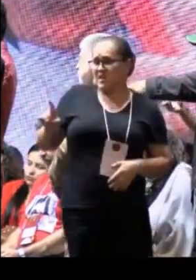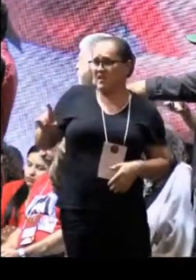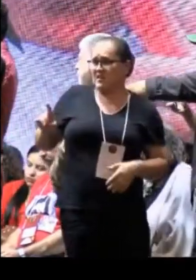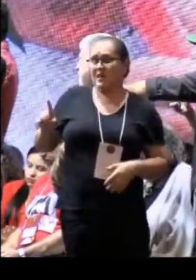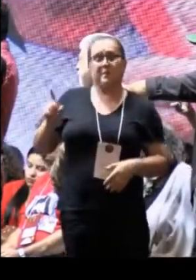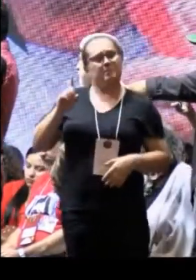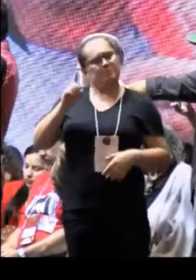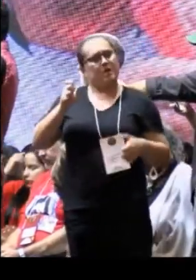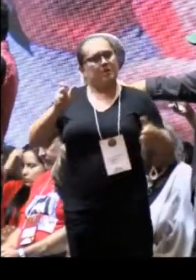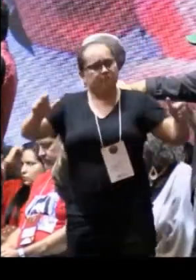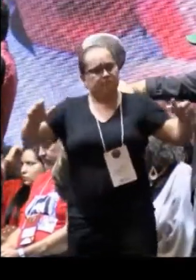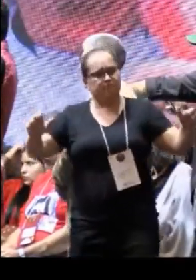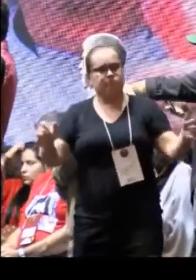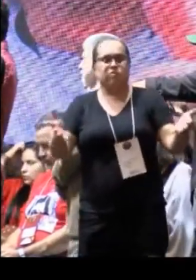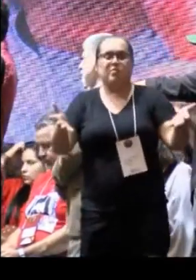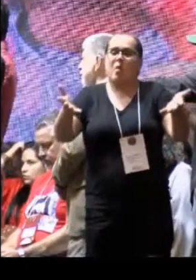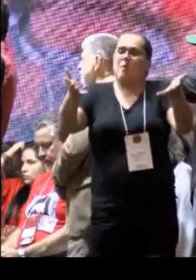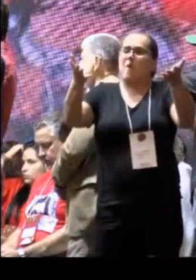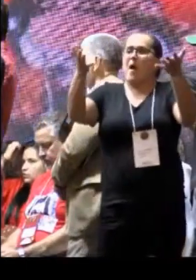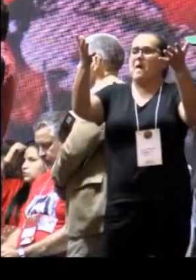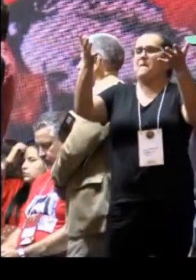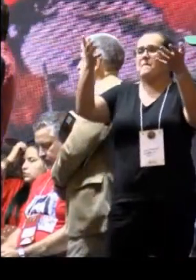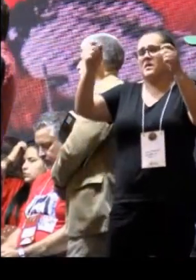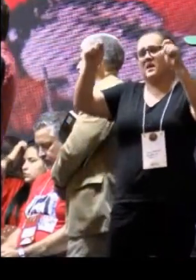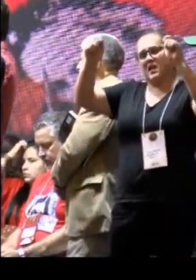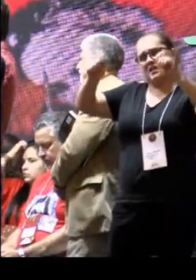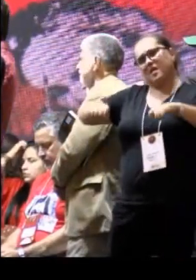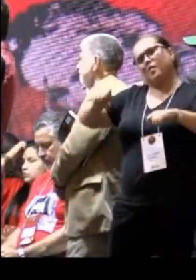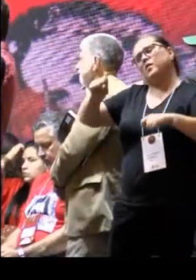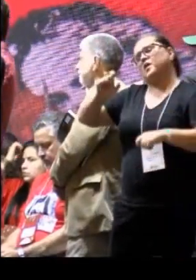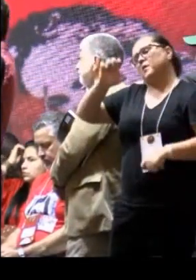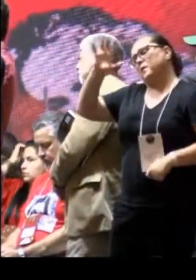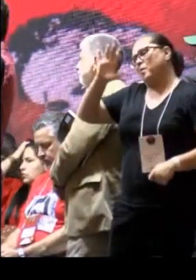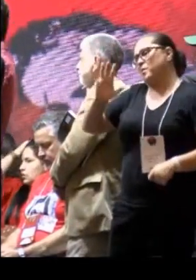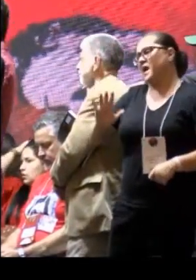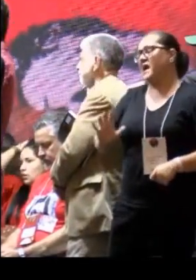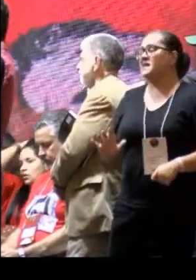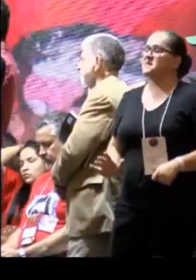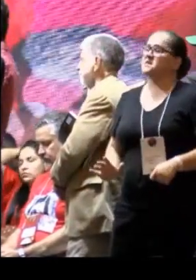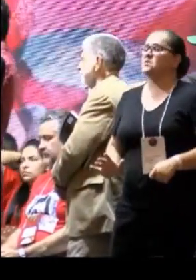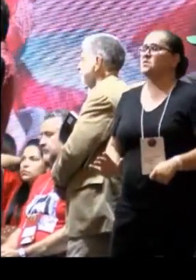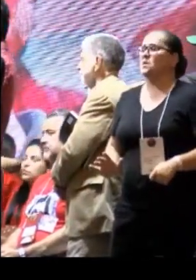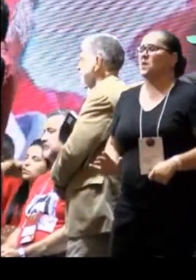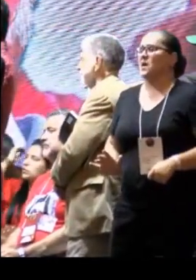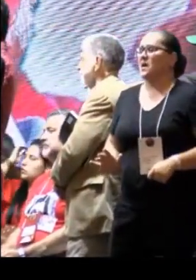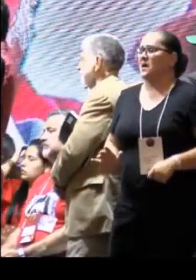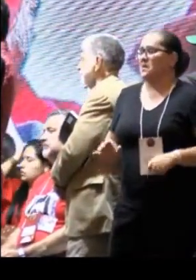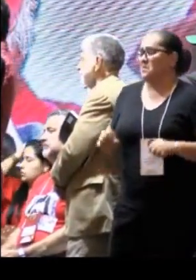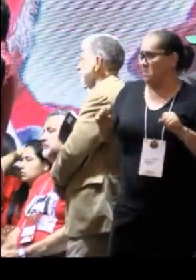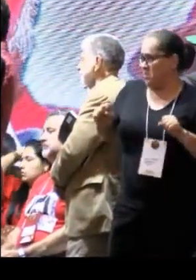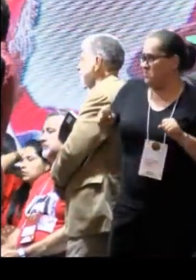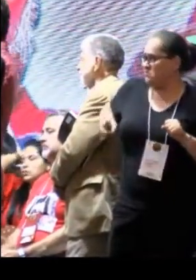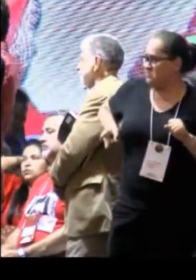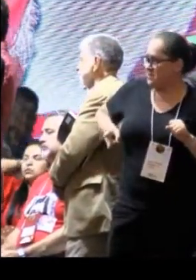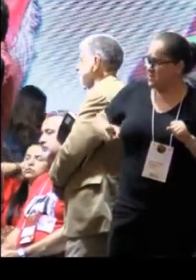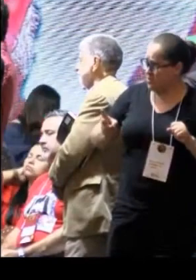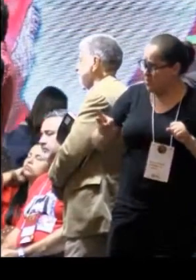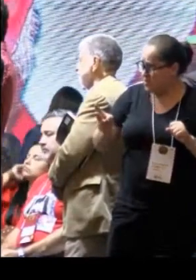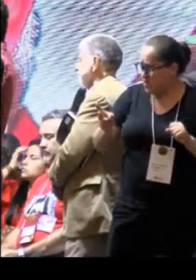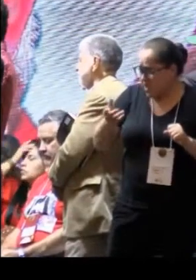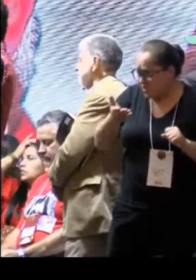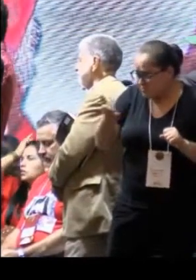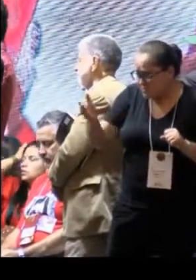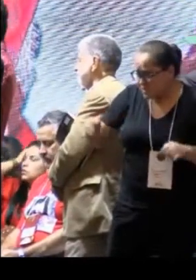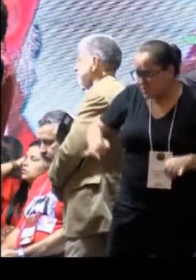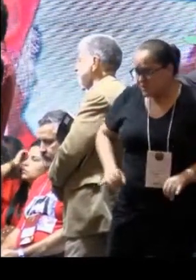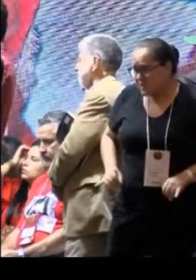mas enaltecendo a possibilidade de que o povo brasileiro não pode continuar passando o que está